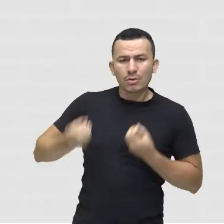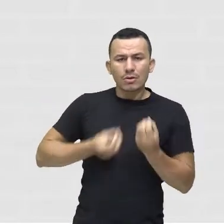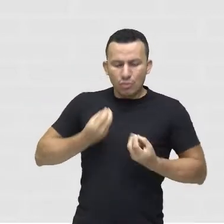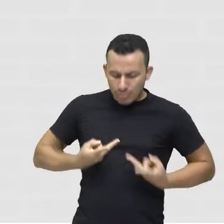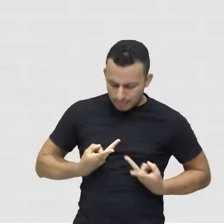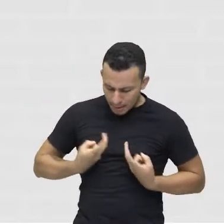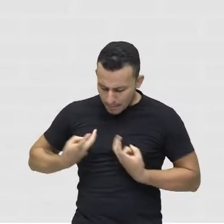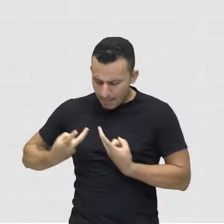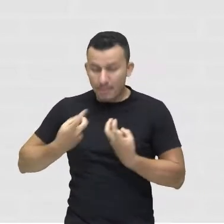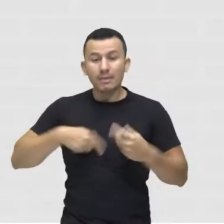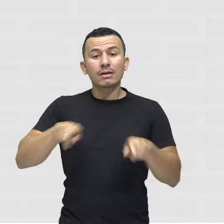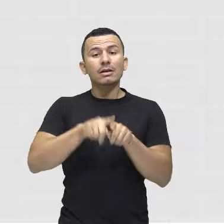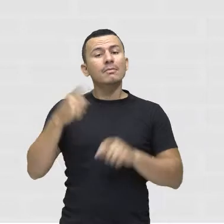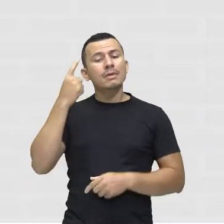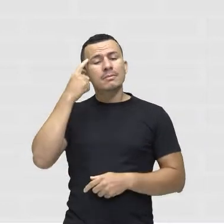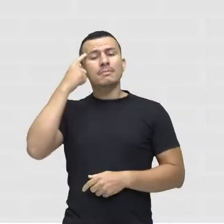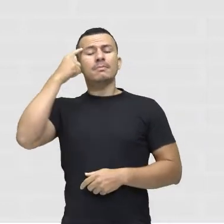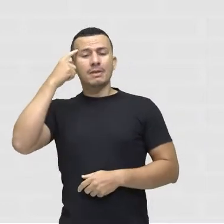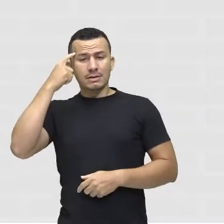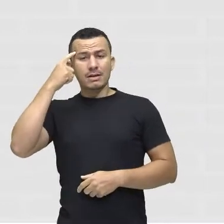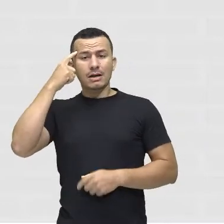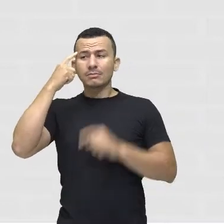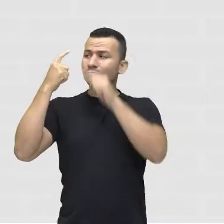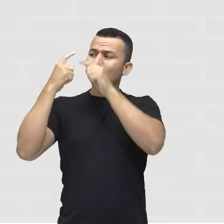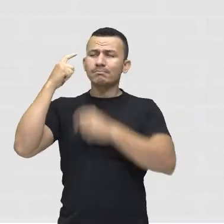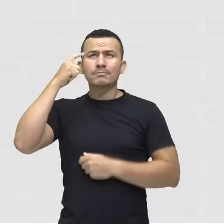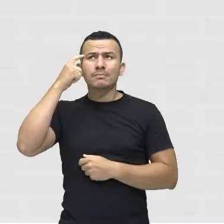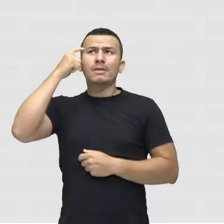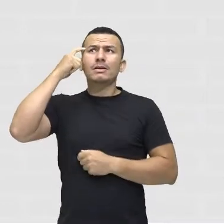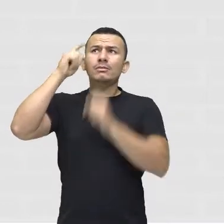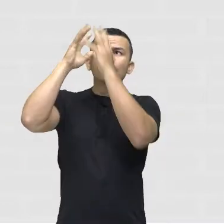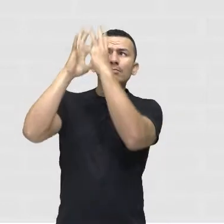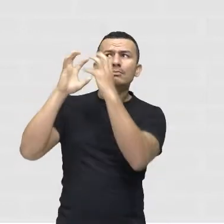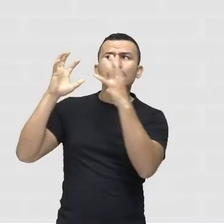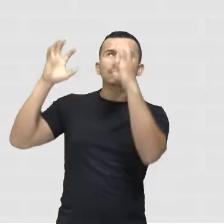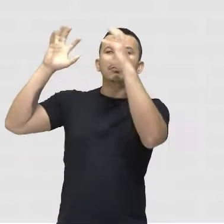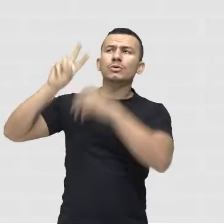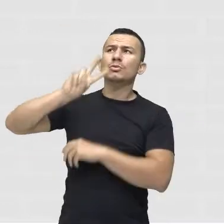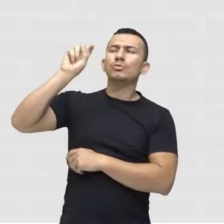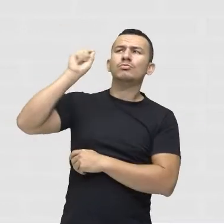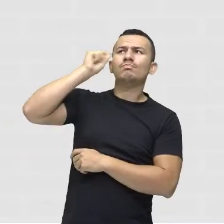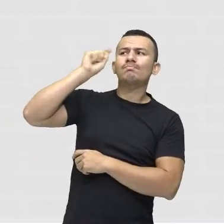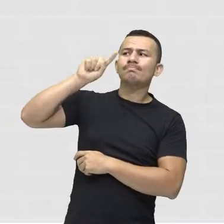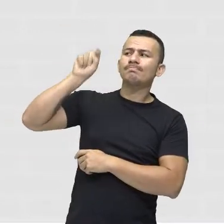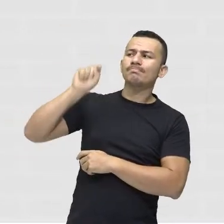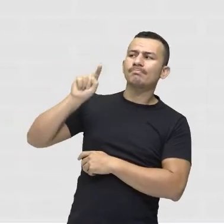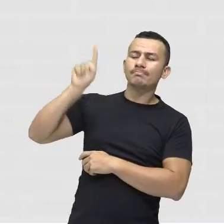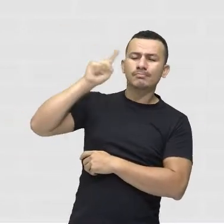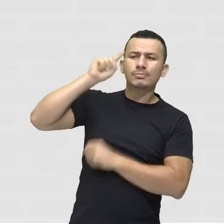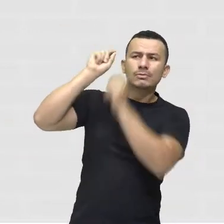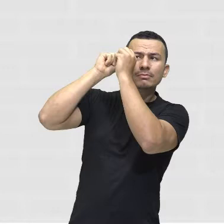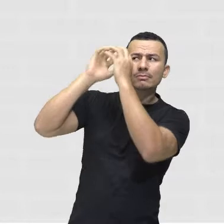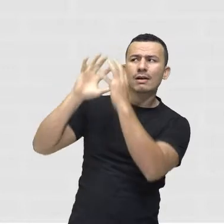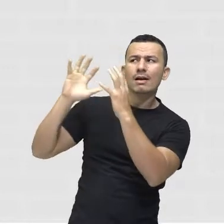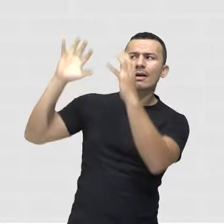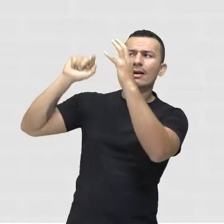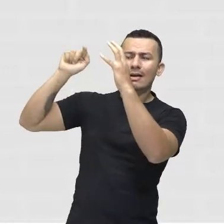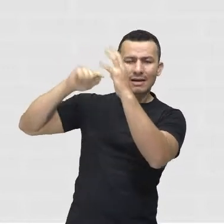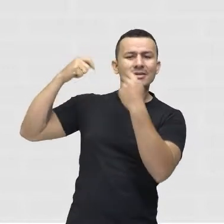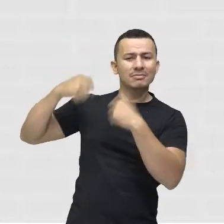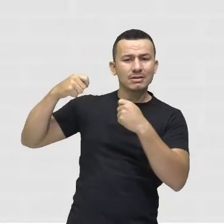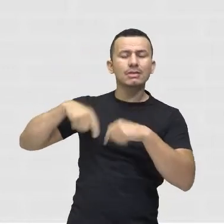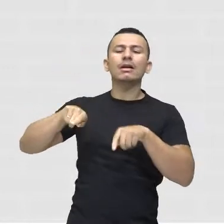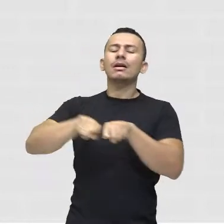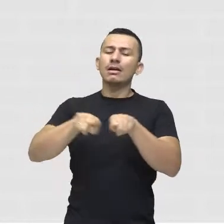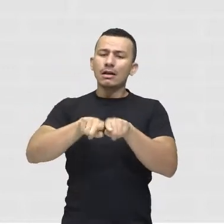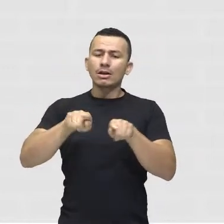observar, pensar sobre o seu pensamento. Olha que coisa, pensar sobre o seu pensamento. Se